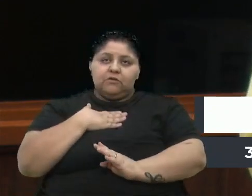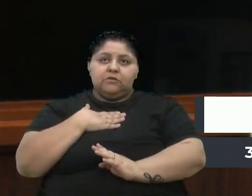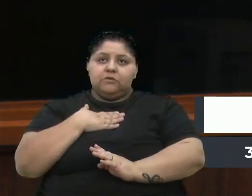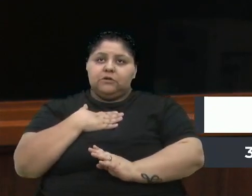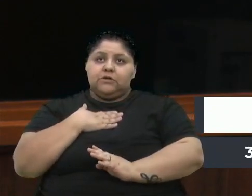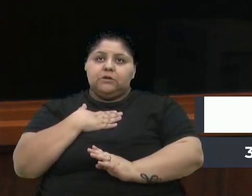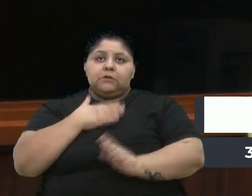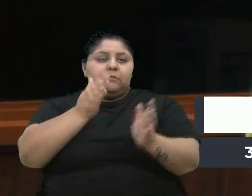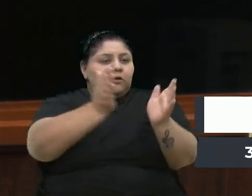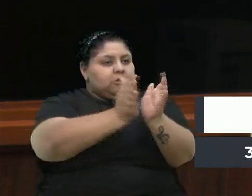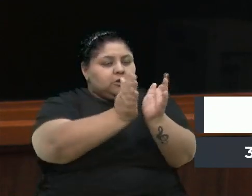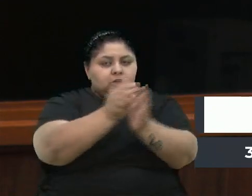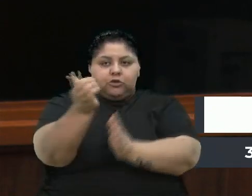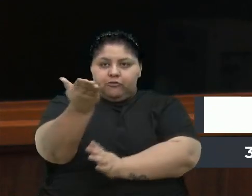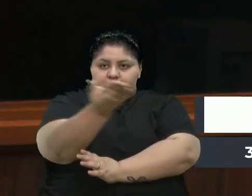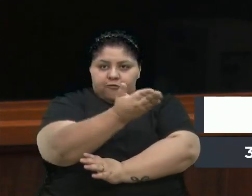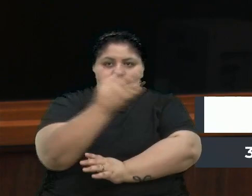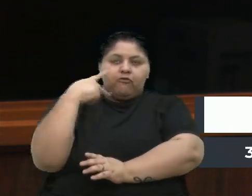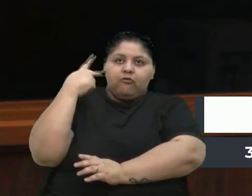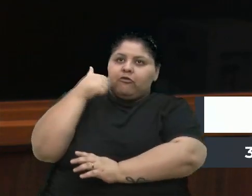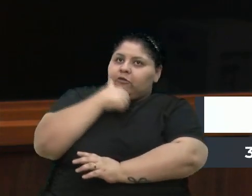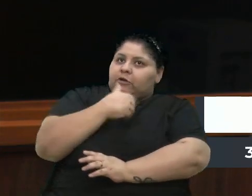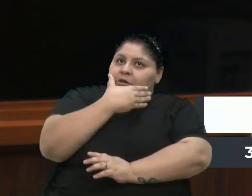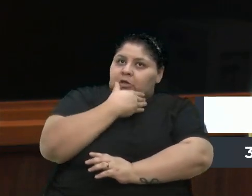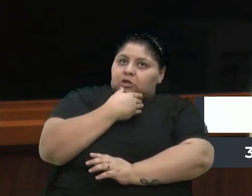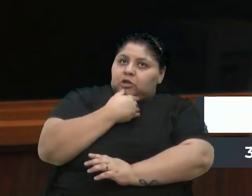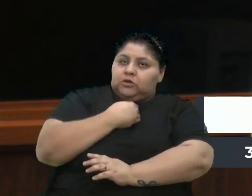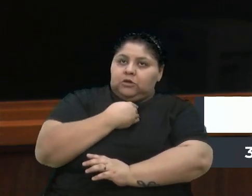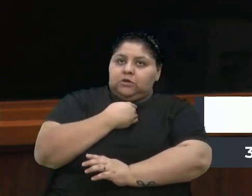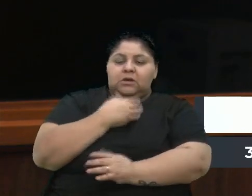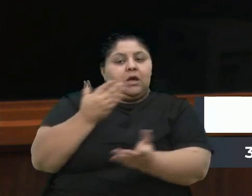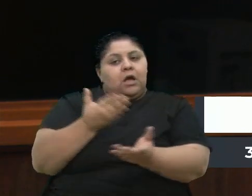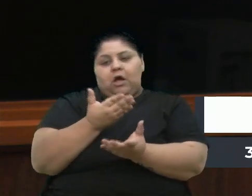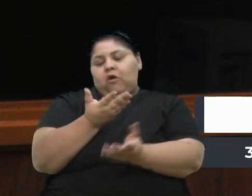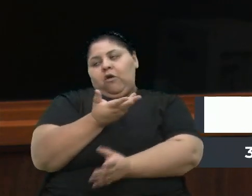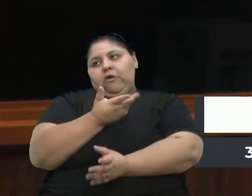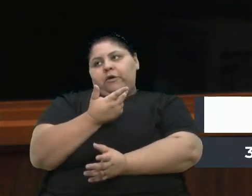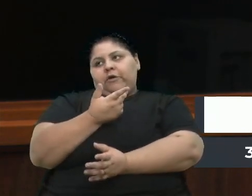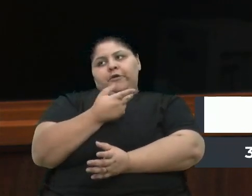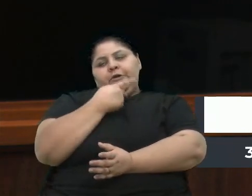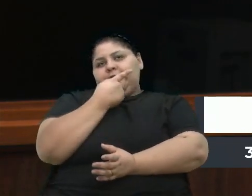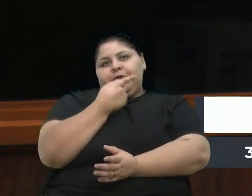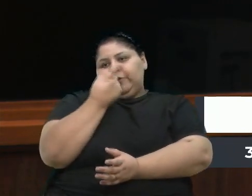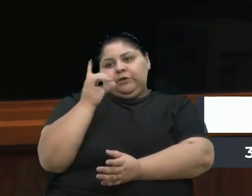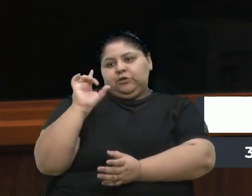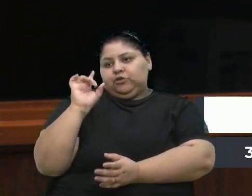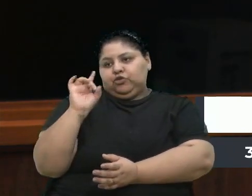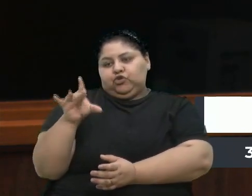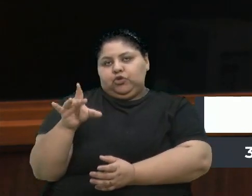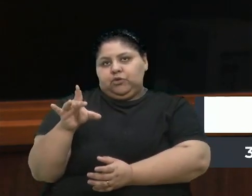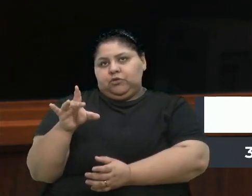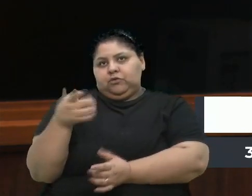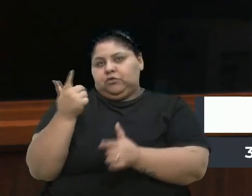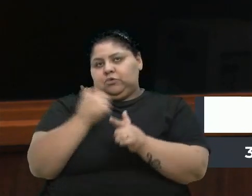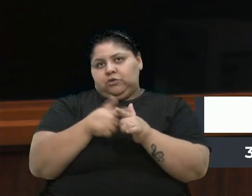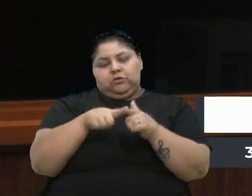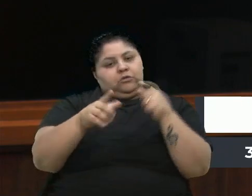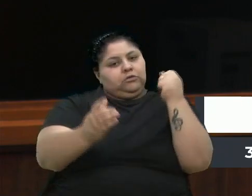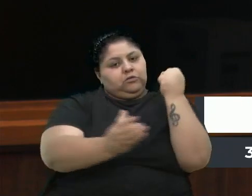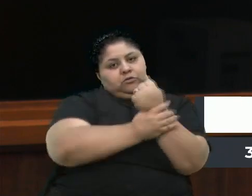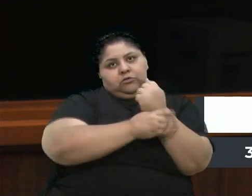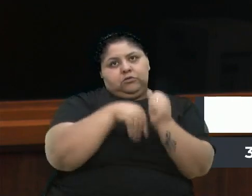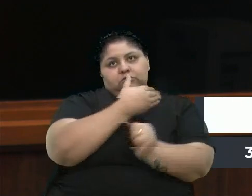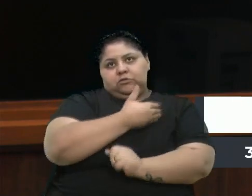meus colegas, nós aqui, todo mundo tem que ter segurança. Agora, não vamos dizer que o problema da segurança pública